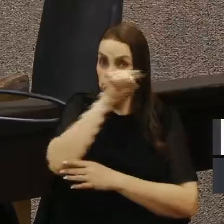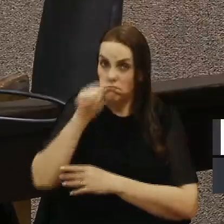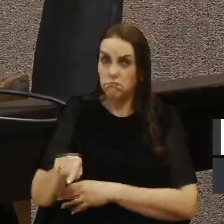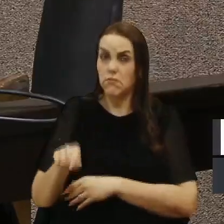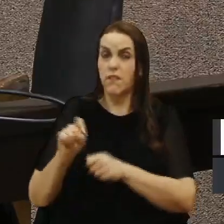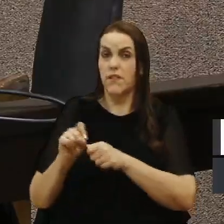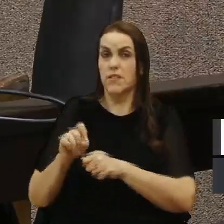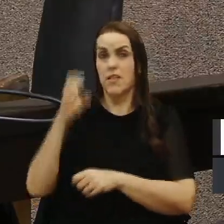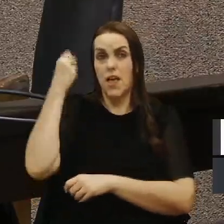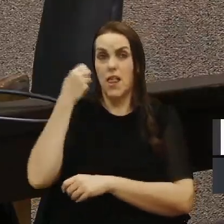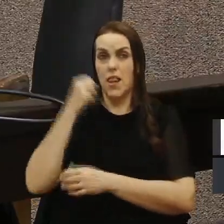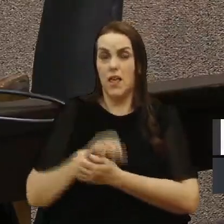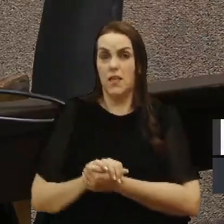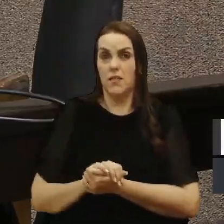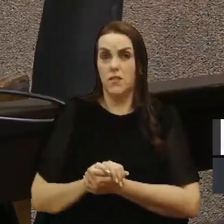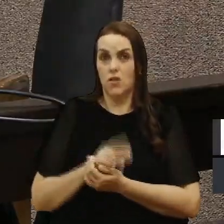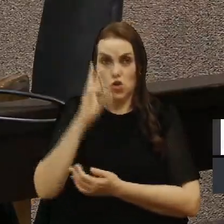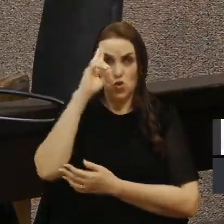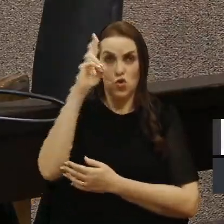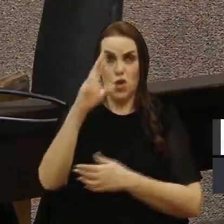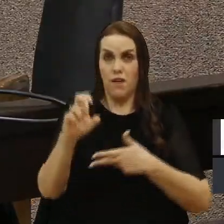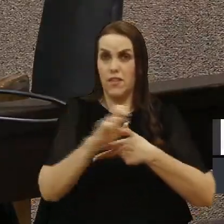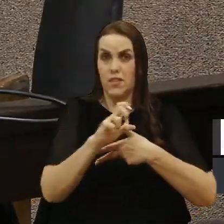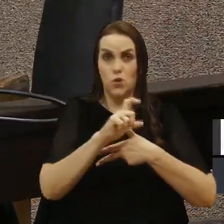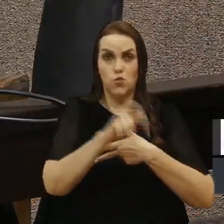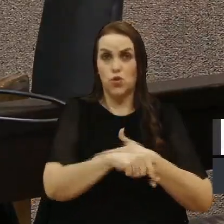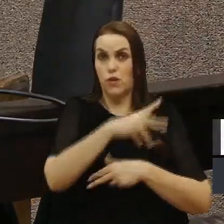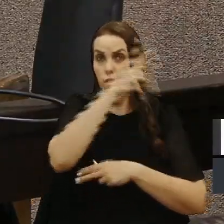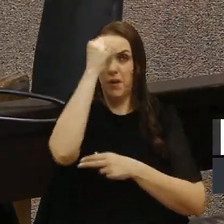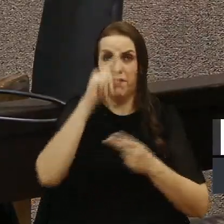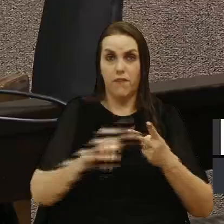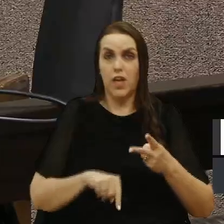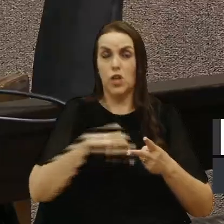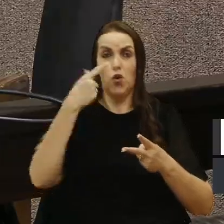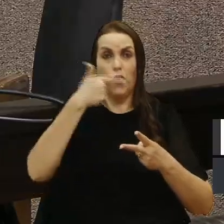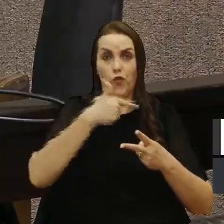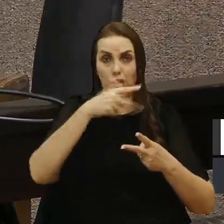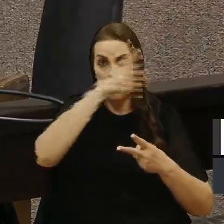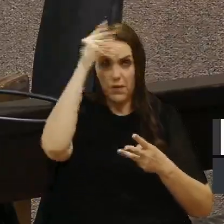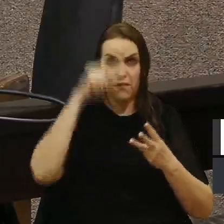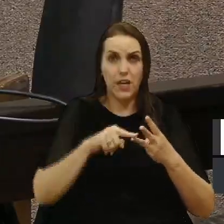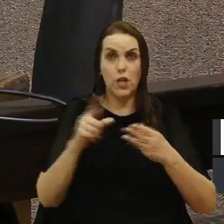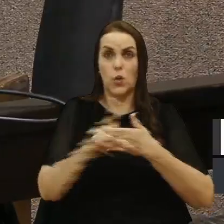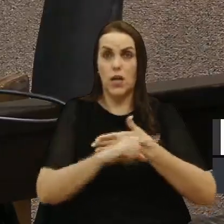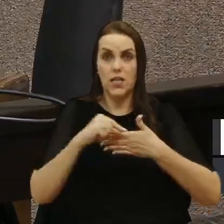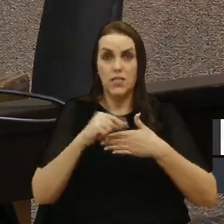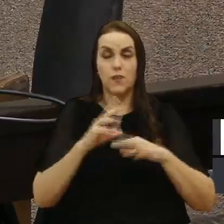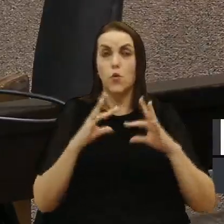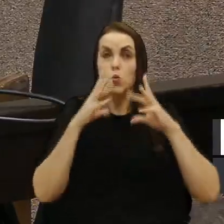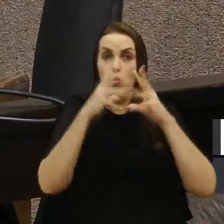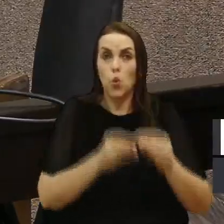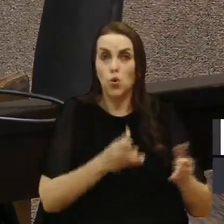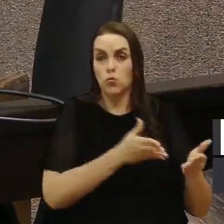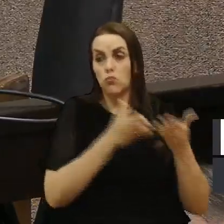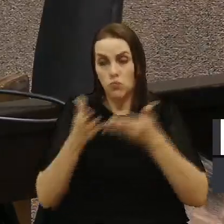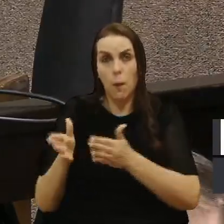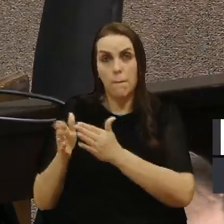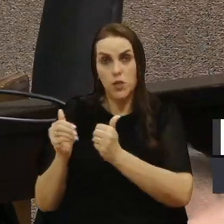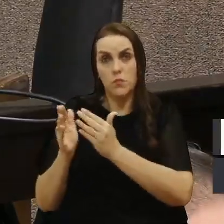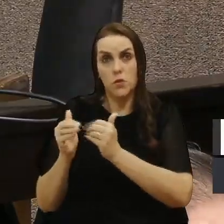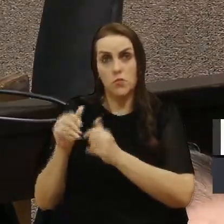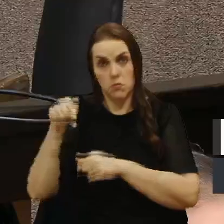prefeitura, pelo chefe do executivo, pelo prefeito, pelo vice-prefeito, pela Casa Civil, do efetivo